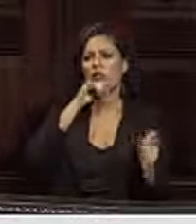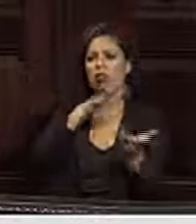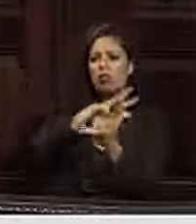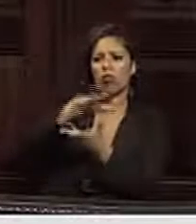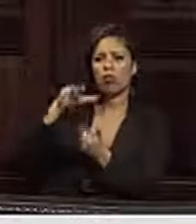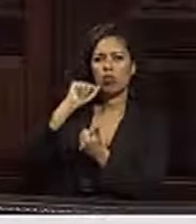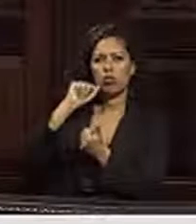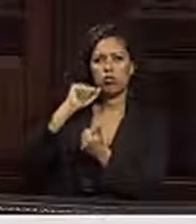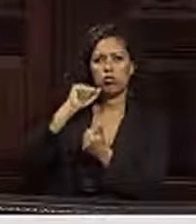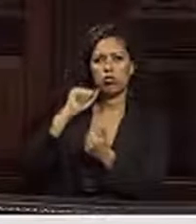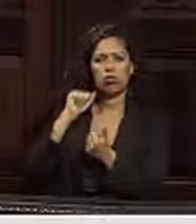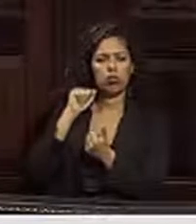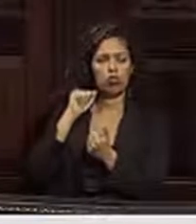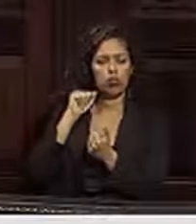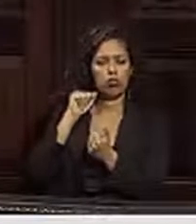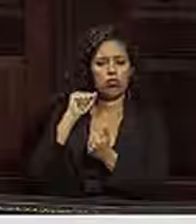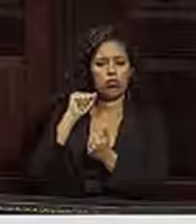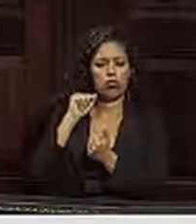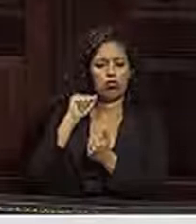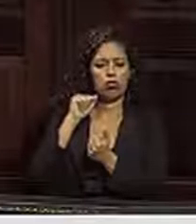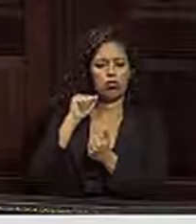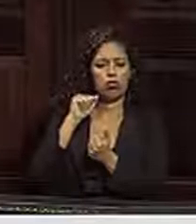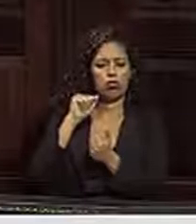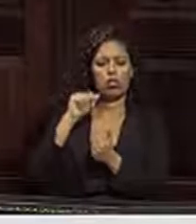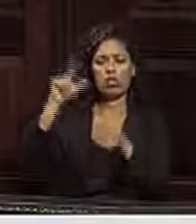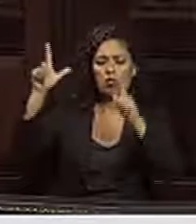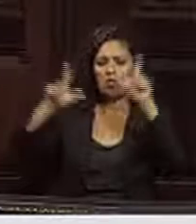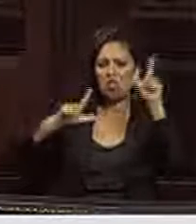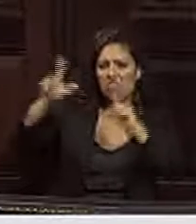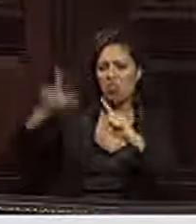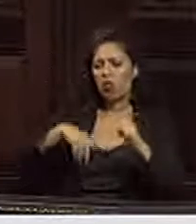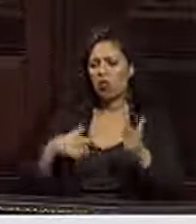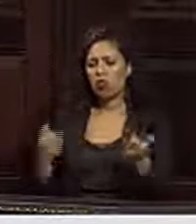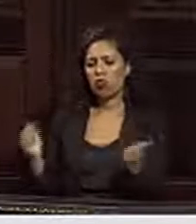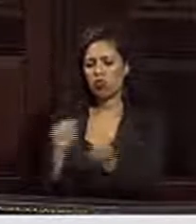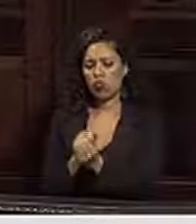com o judiciário, sim. Porque, gente,